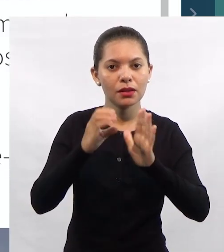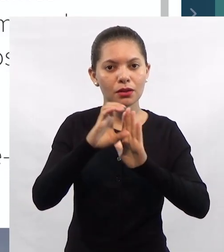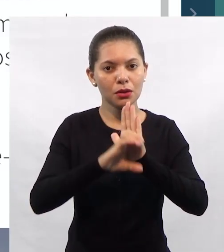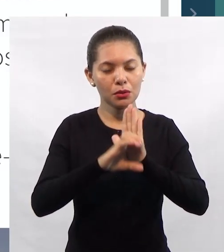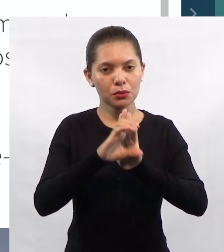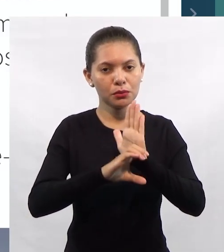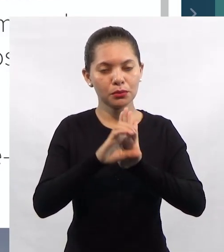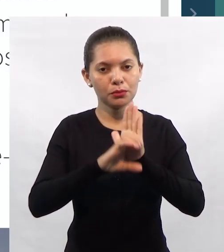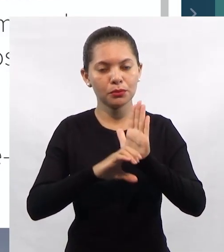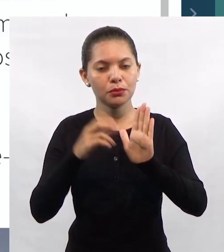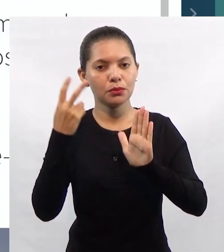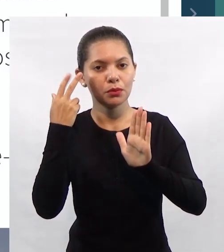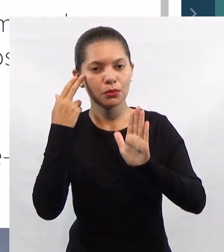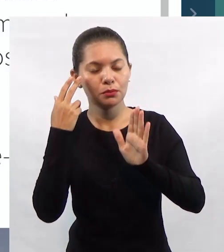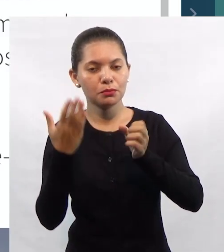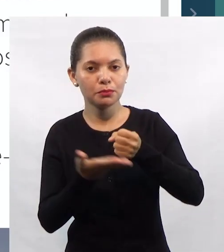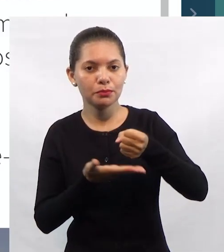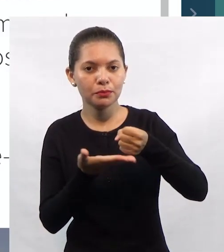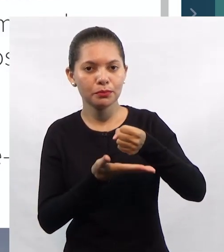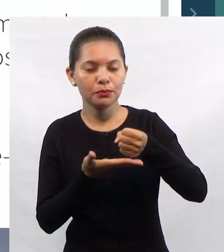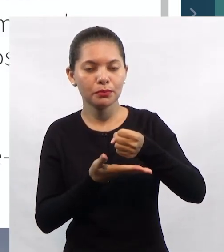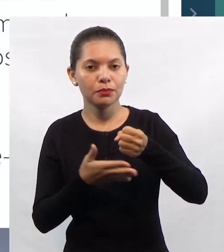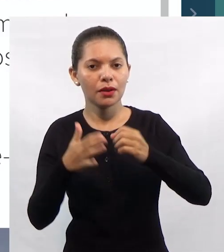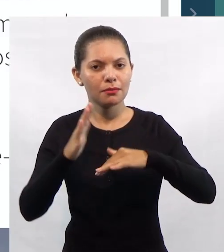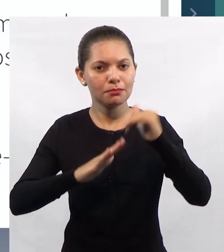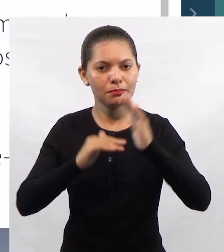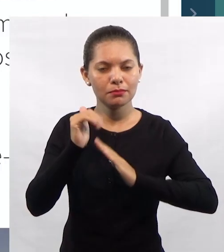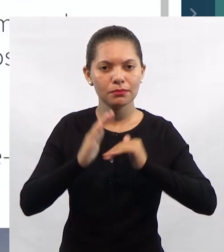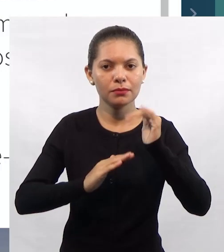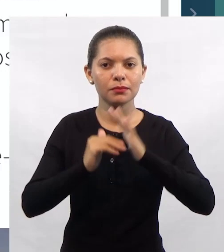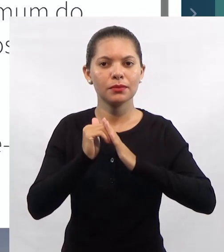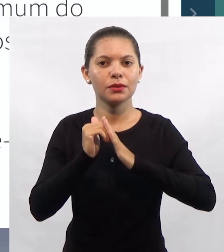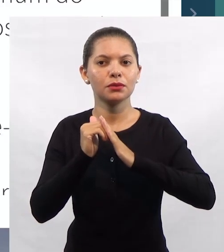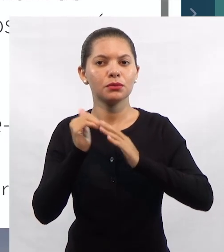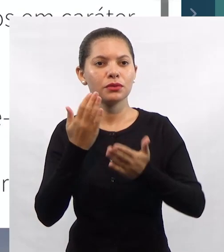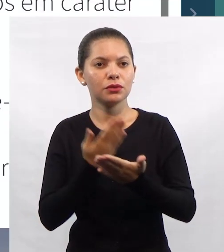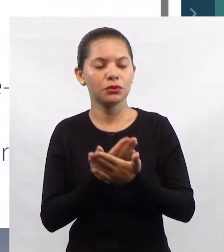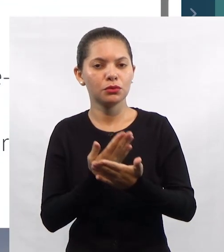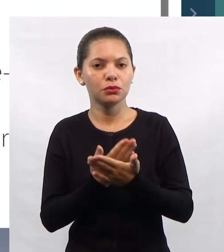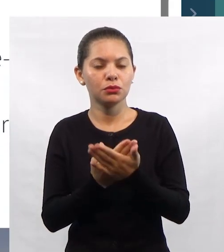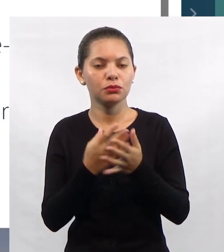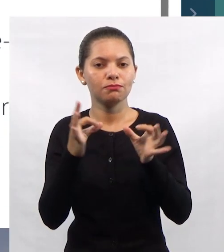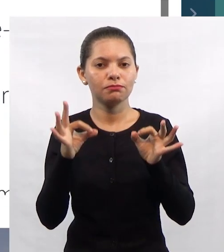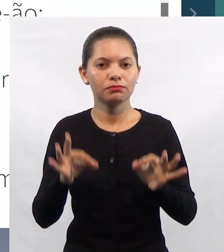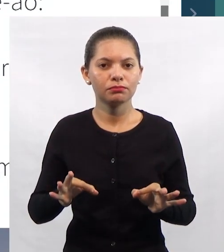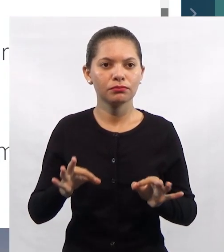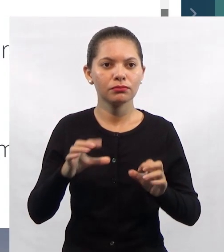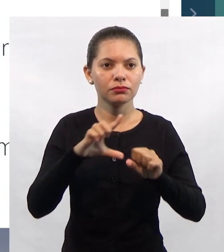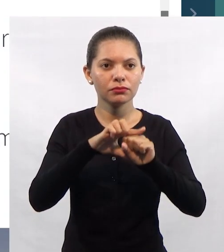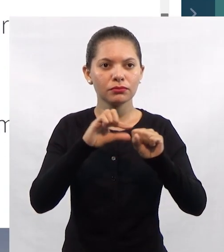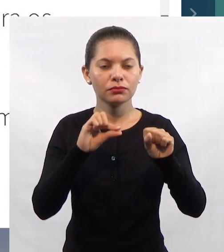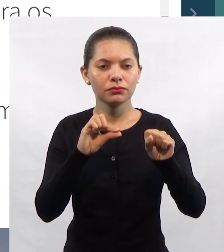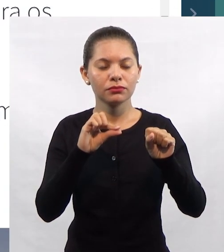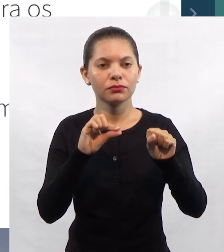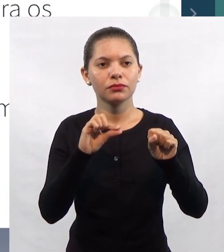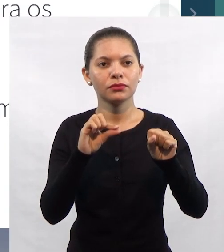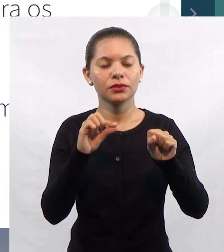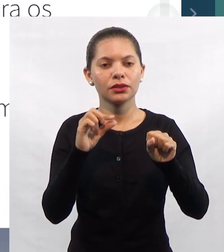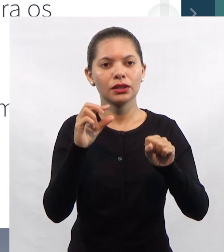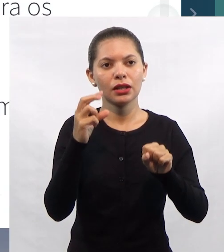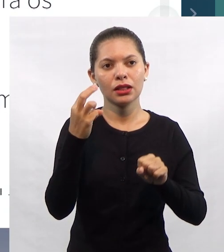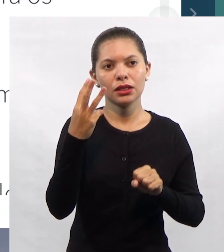currículo, habilitando ao prosseguimento de estudos em caráter regular. E no artigo 38 tem o parágrafo